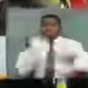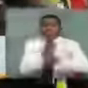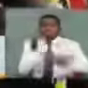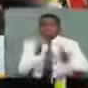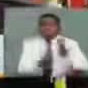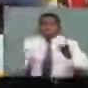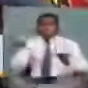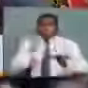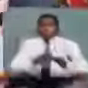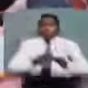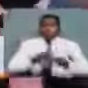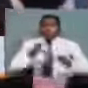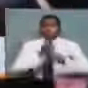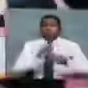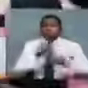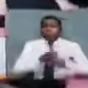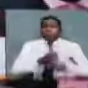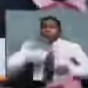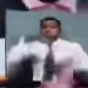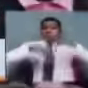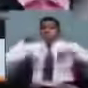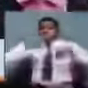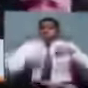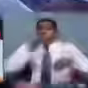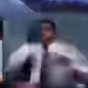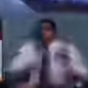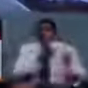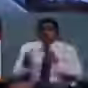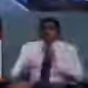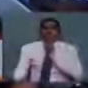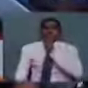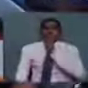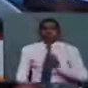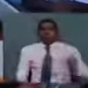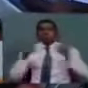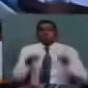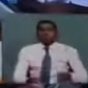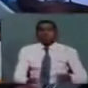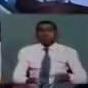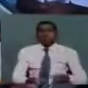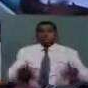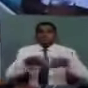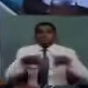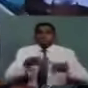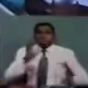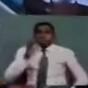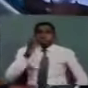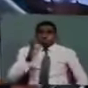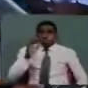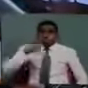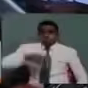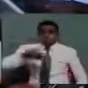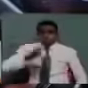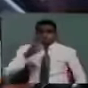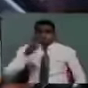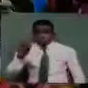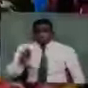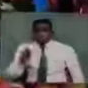e patriótica. A JPLA defende a união dos militantes na massificação das organizações de